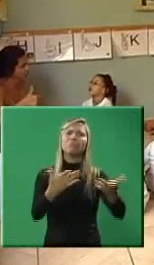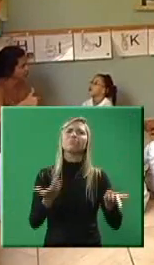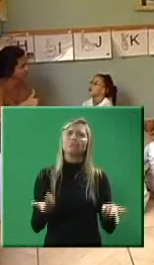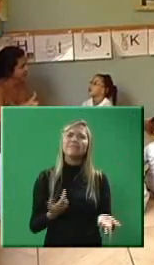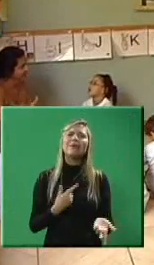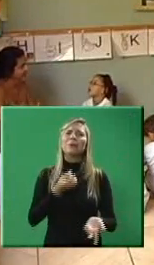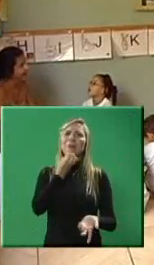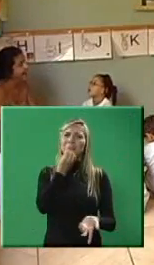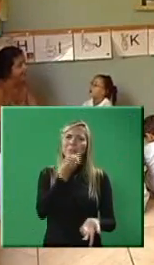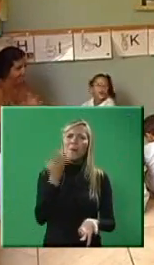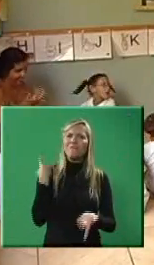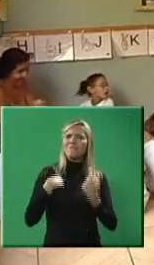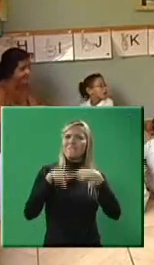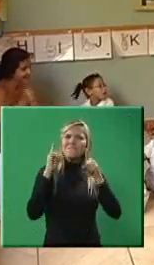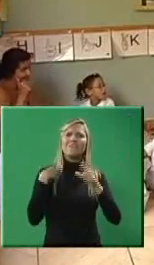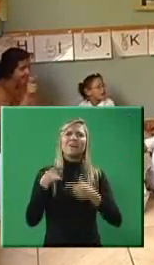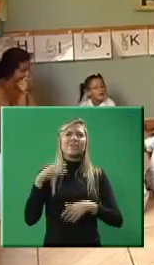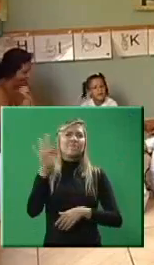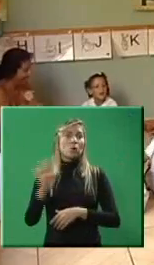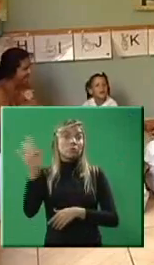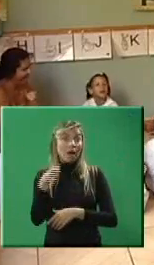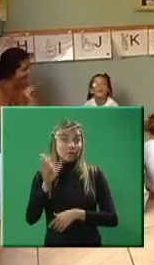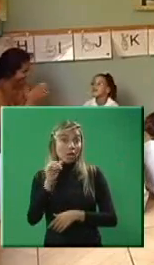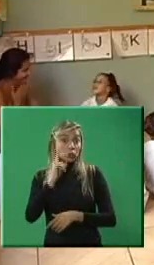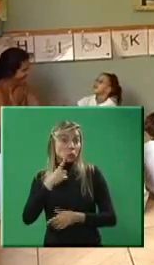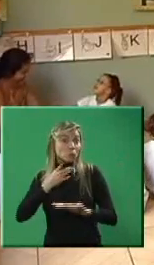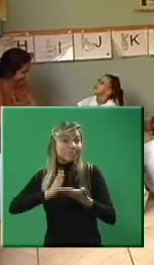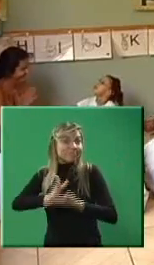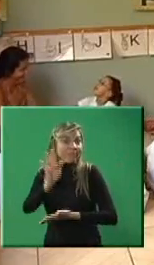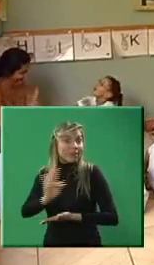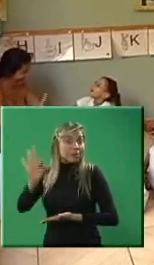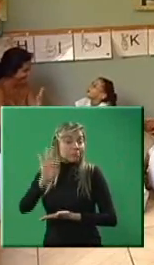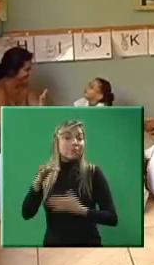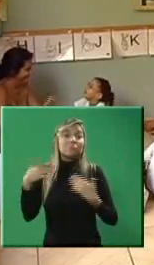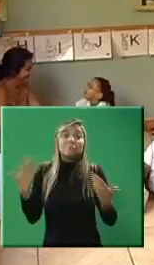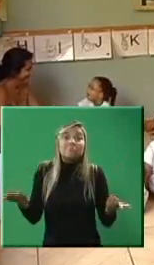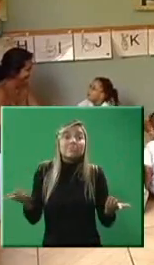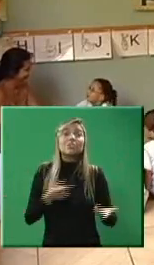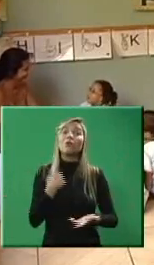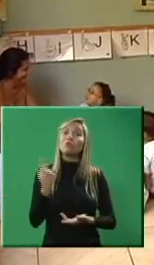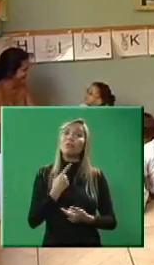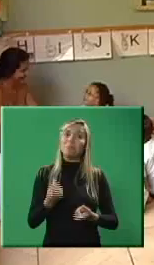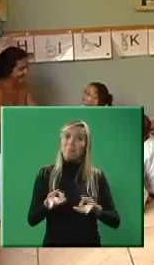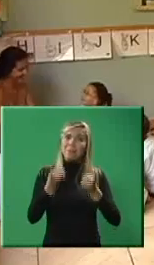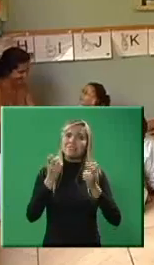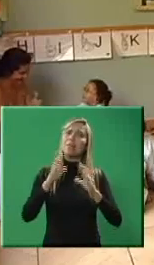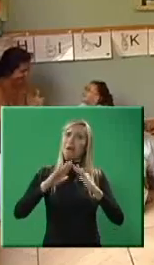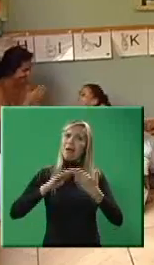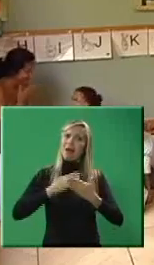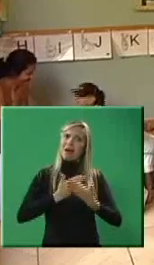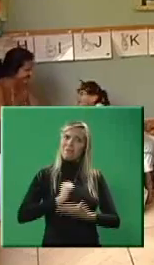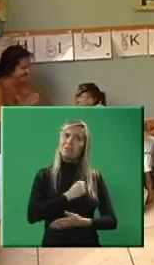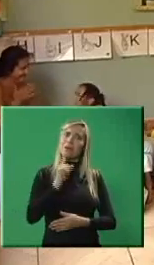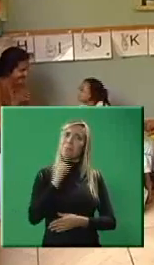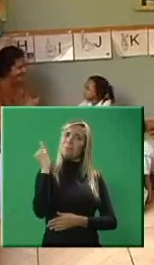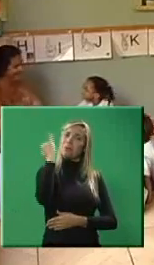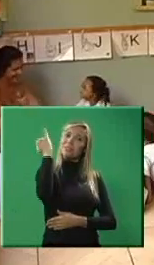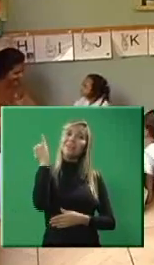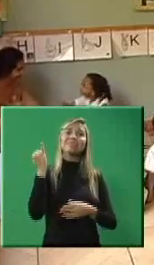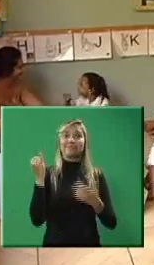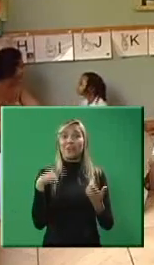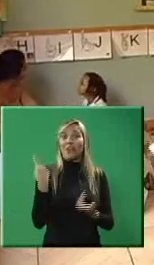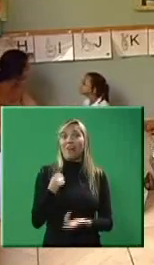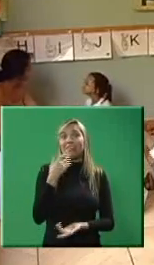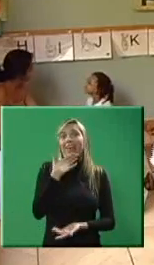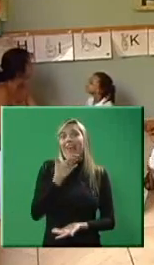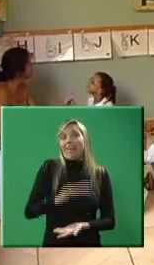com o seu processo acadêmico. Então, isso é fantástico para a gente.